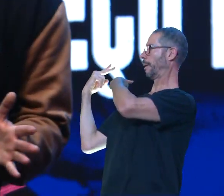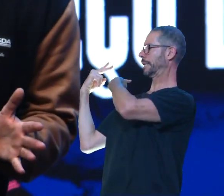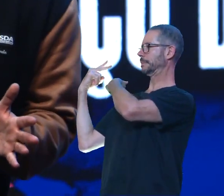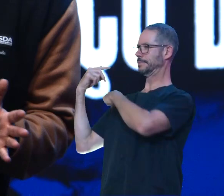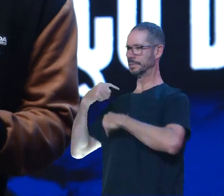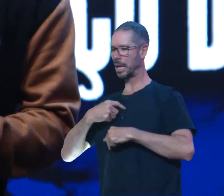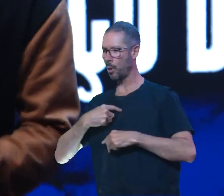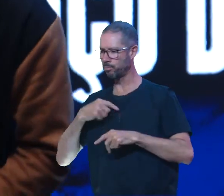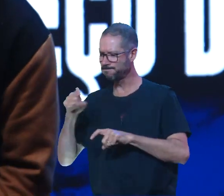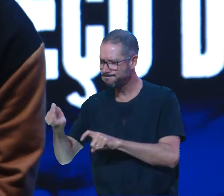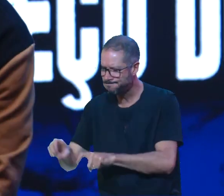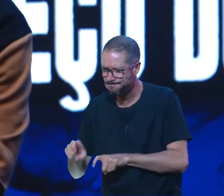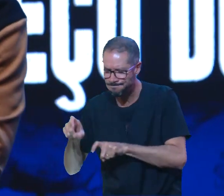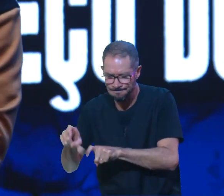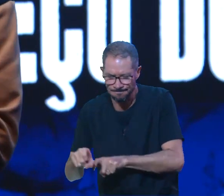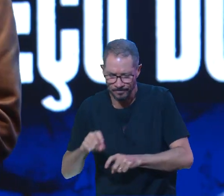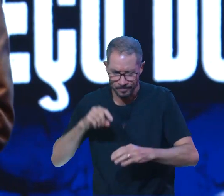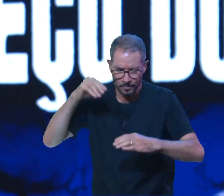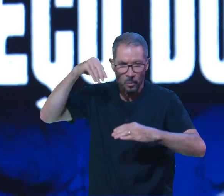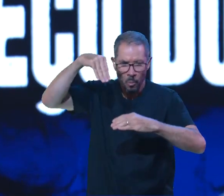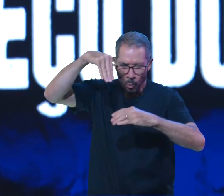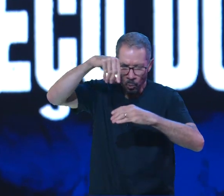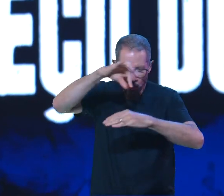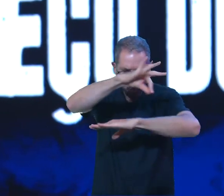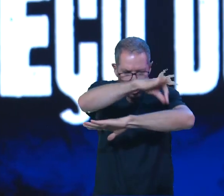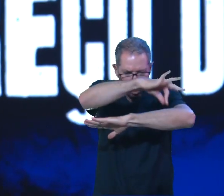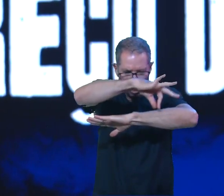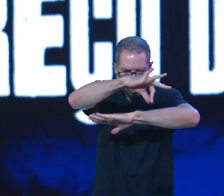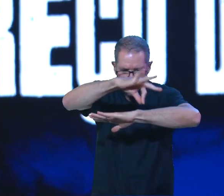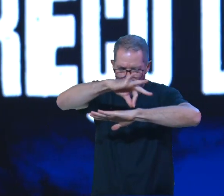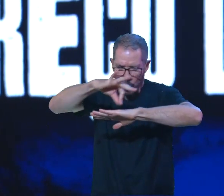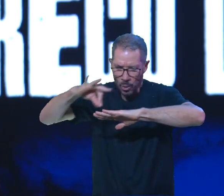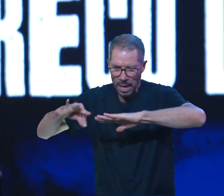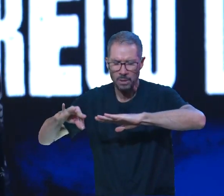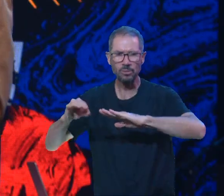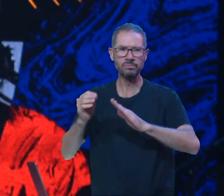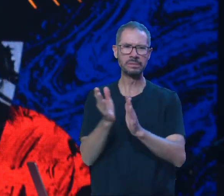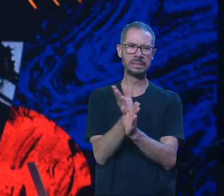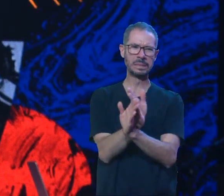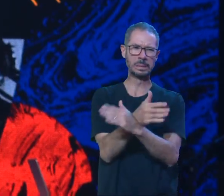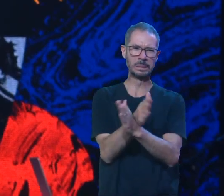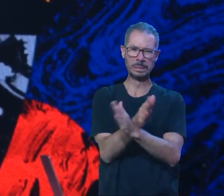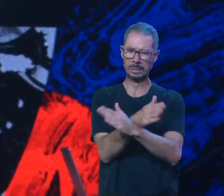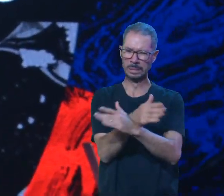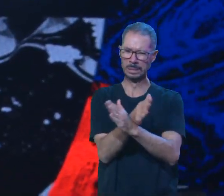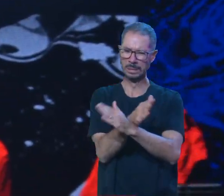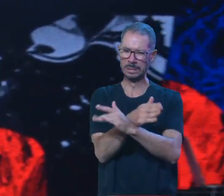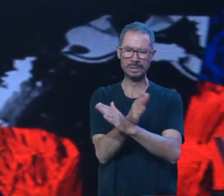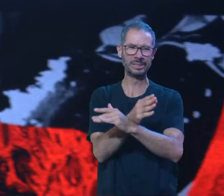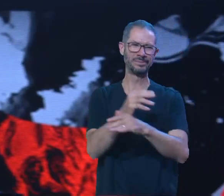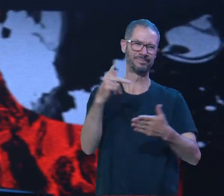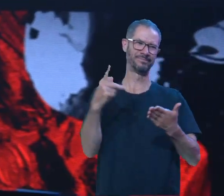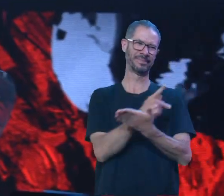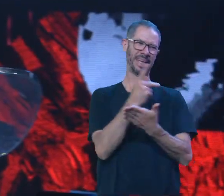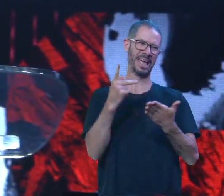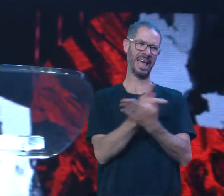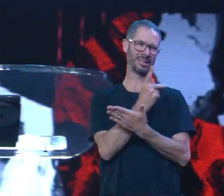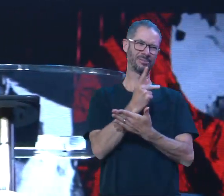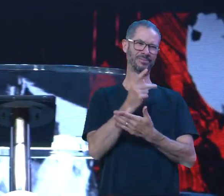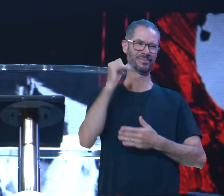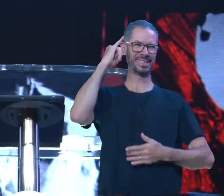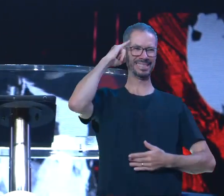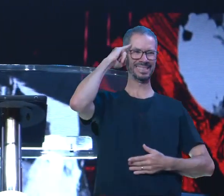fazendo através da terra, aquele buraco que vai se colocar as sementes depois, vai ficar torto, vai ficar desnivelado, vai sair do prumo. Essa